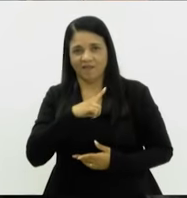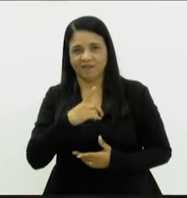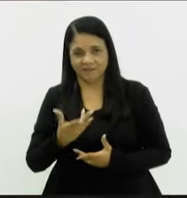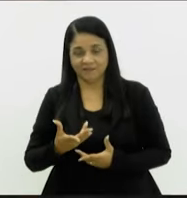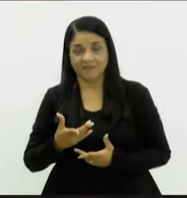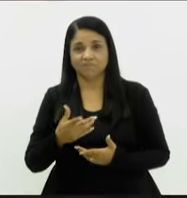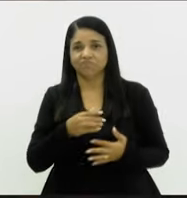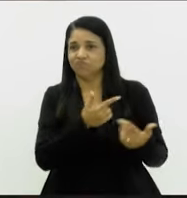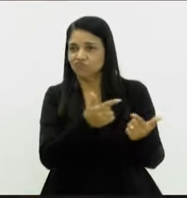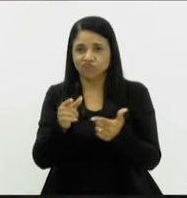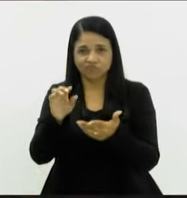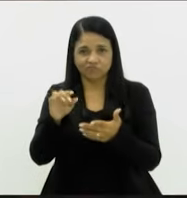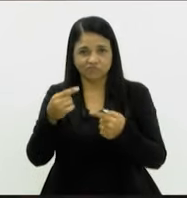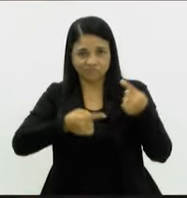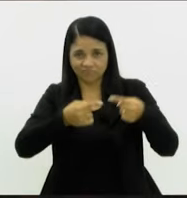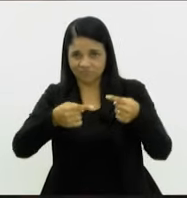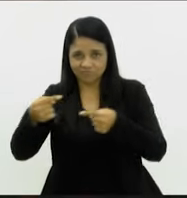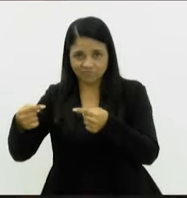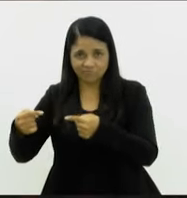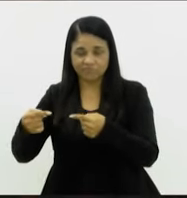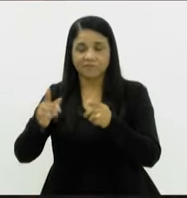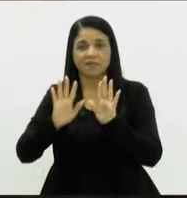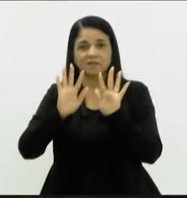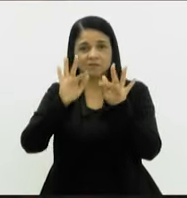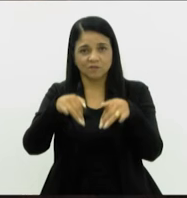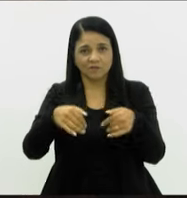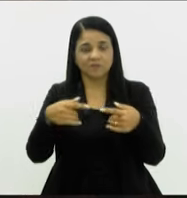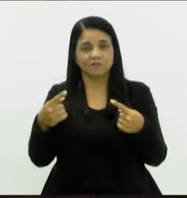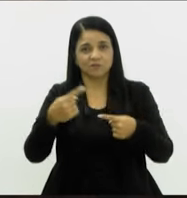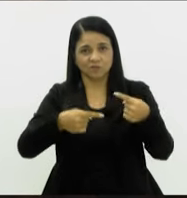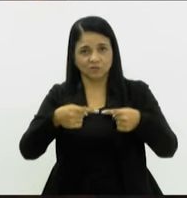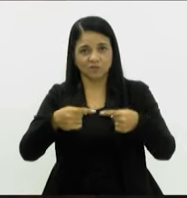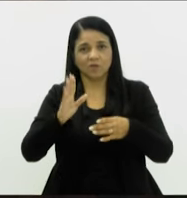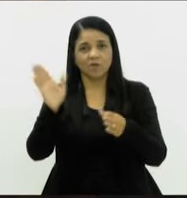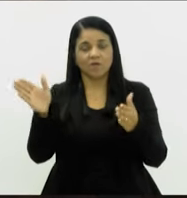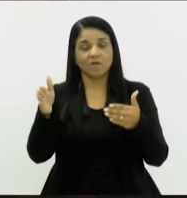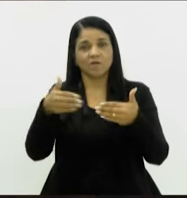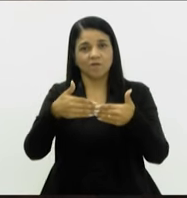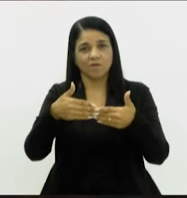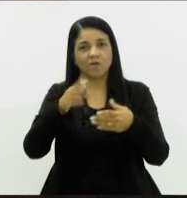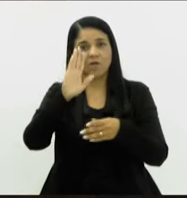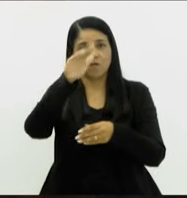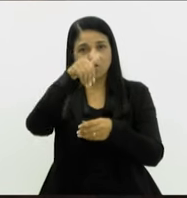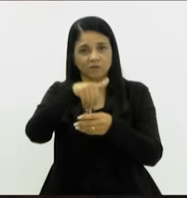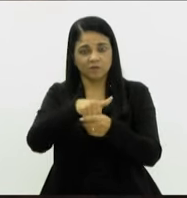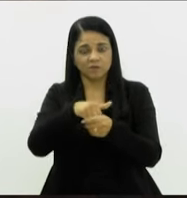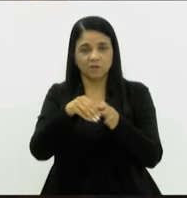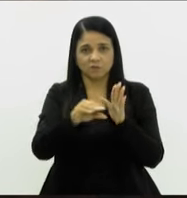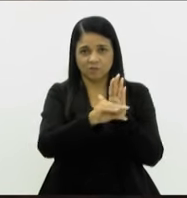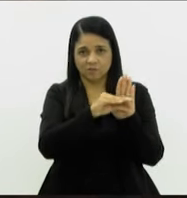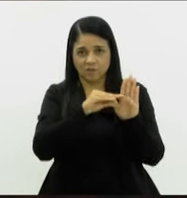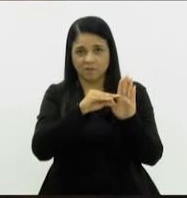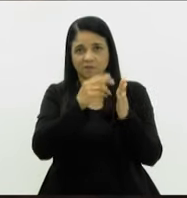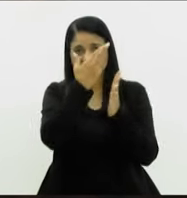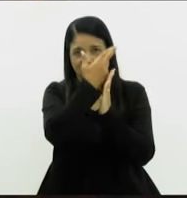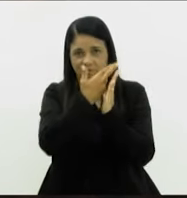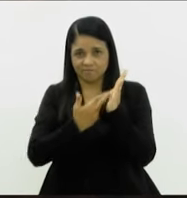Não havendo mais quem queira discutir, encerrada a discussão, em votação a emenda de